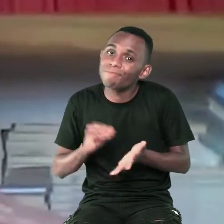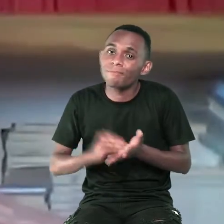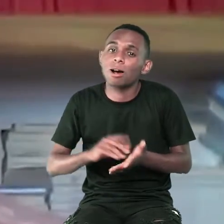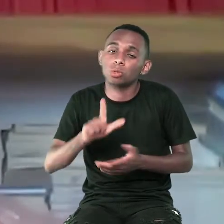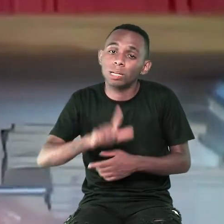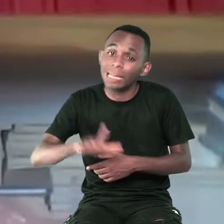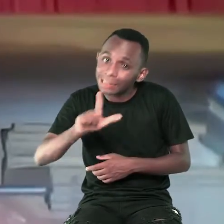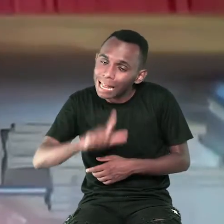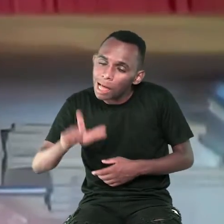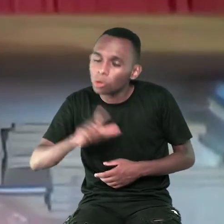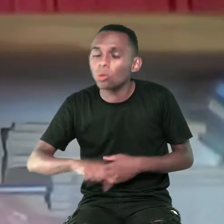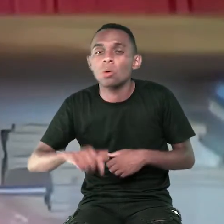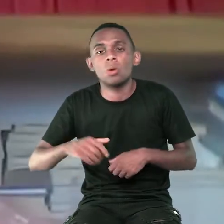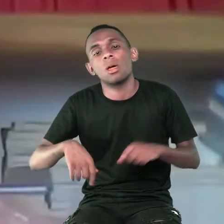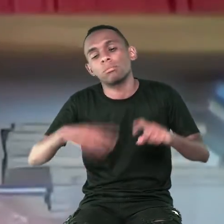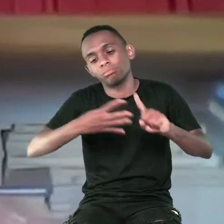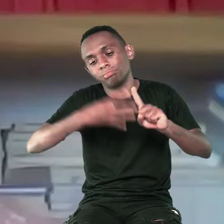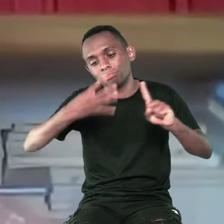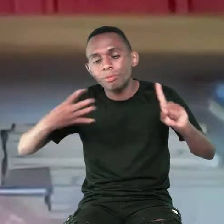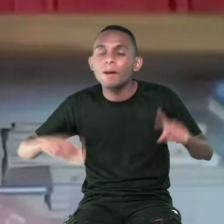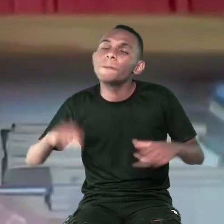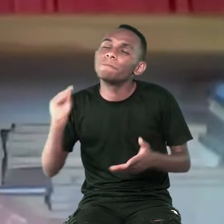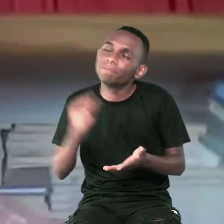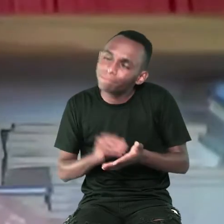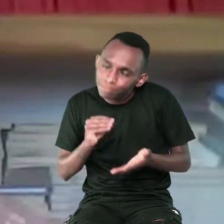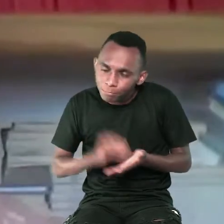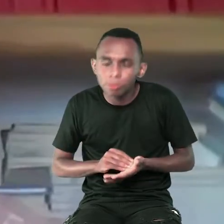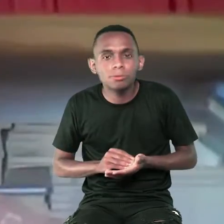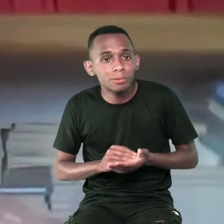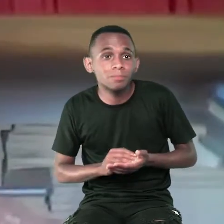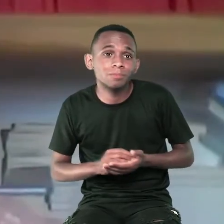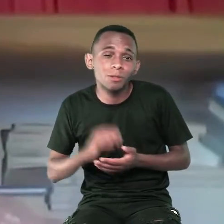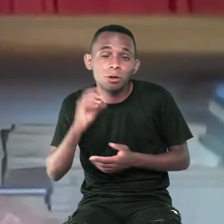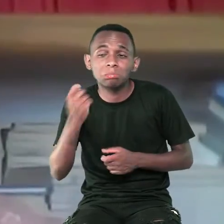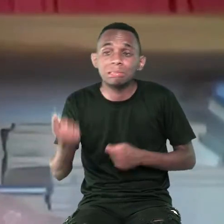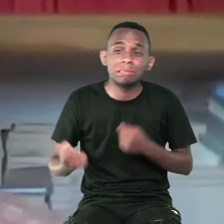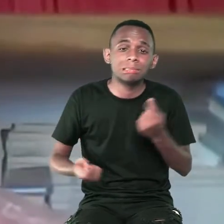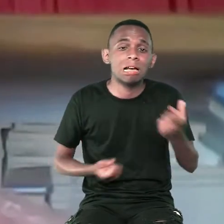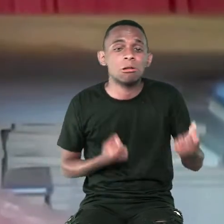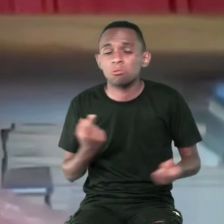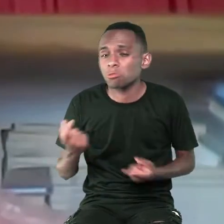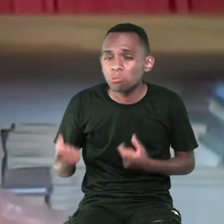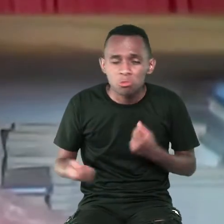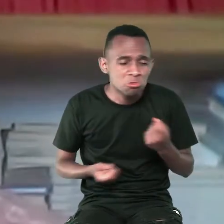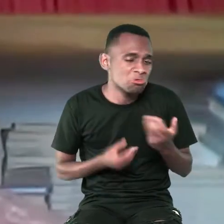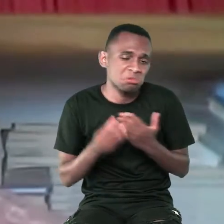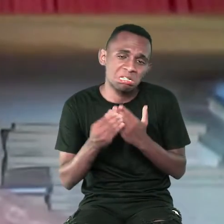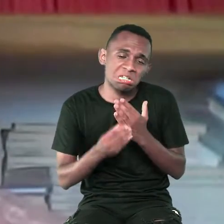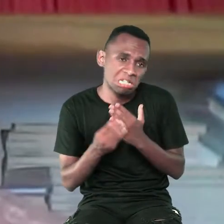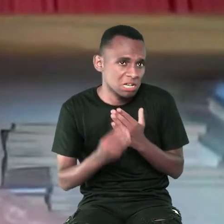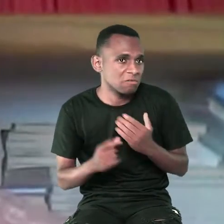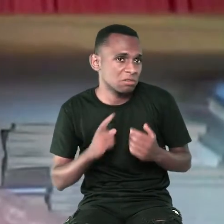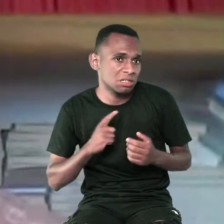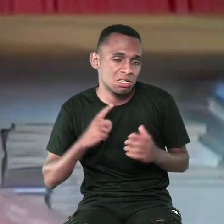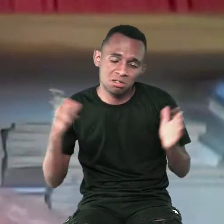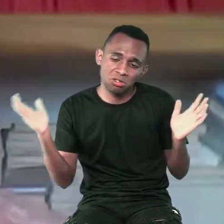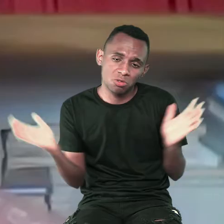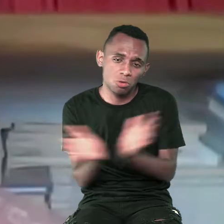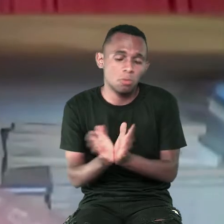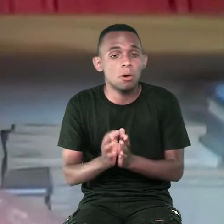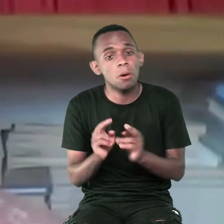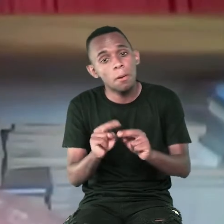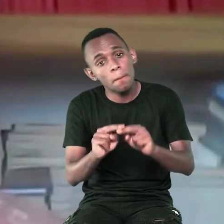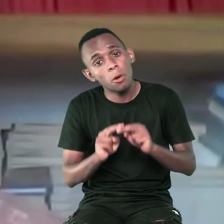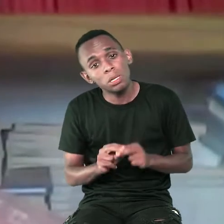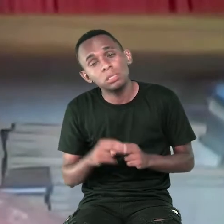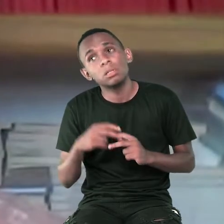literatura LGBTQIA+. A gente não tem isso. Eu acho que são poucos livros para esse público. Por isso